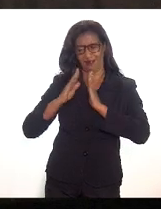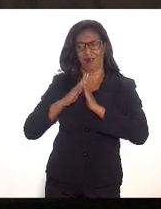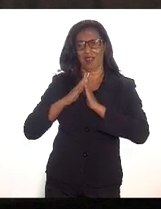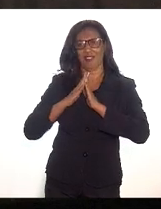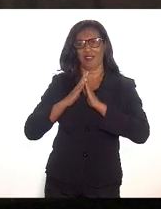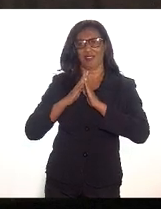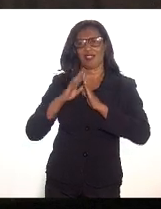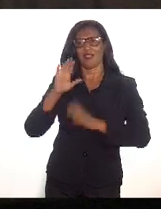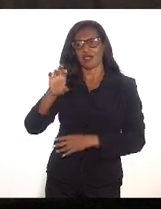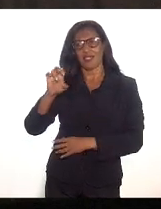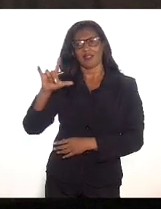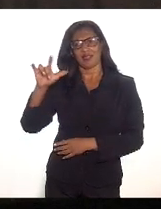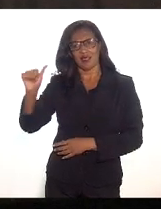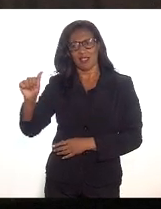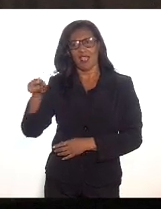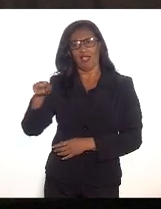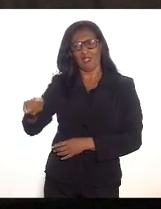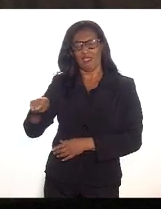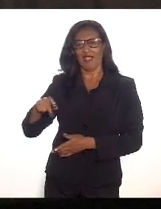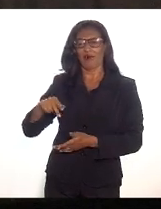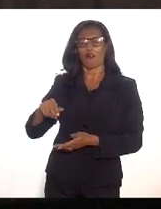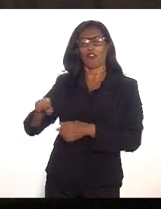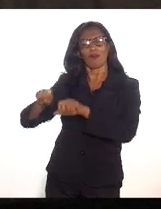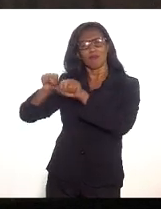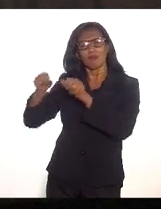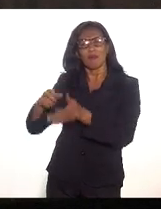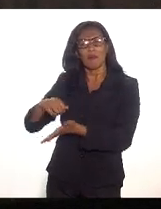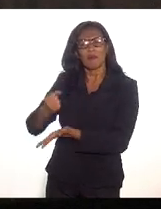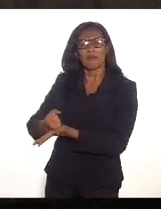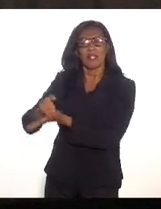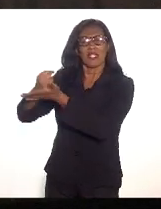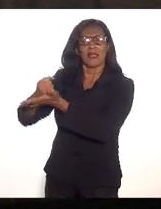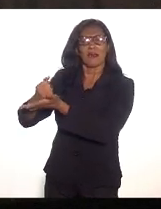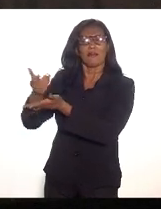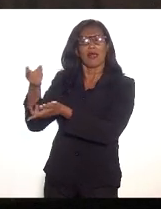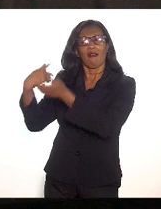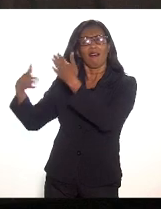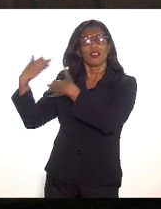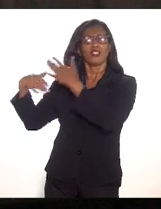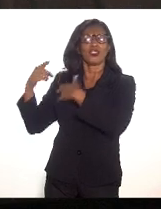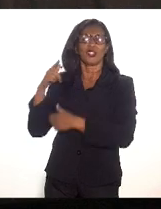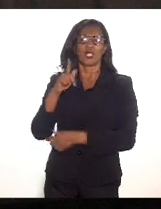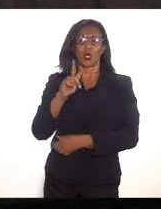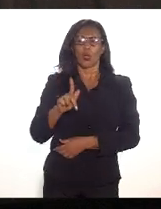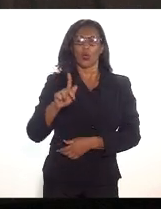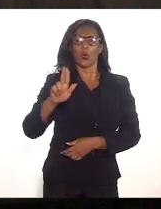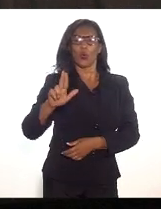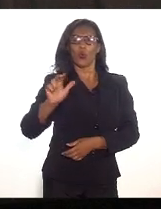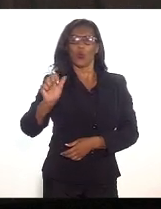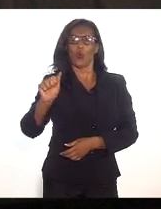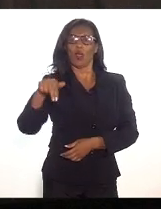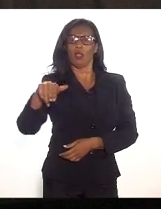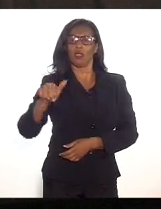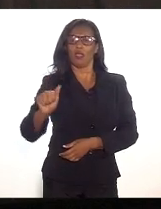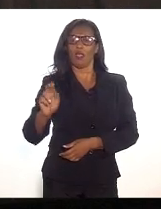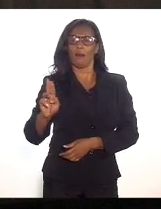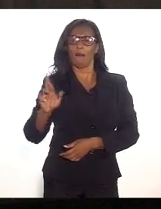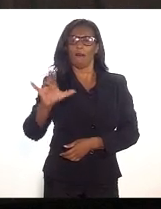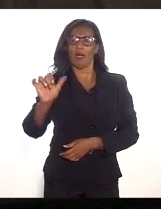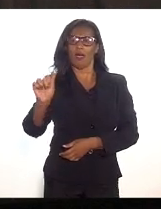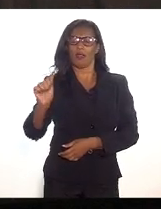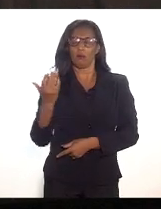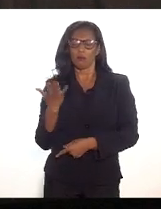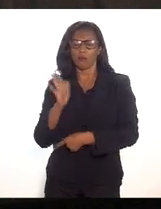a SEDAI foi construída, ela foi erguida pelo antigo Estado da Guanabara, com o suor do povo do Estado do Rio de Janeiro.